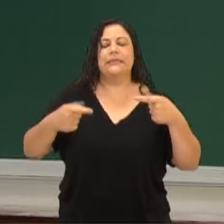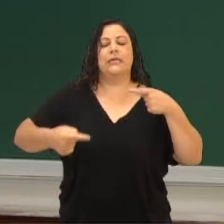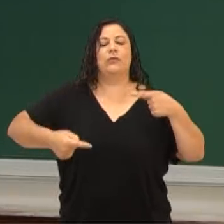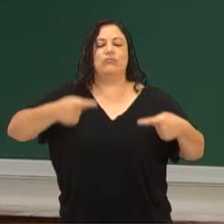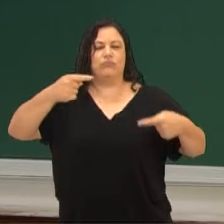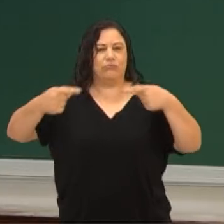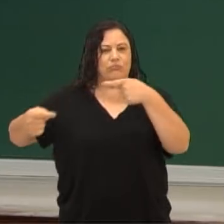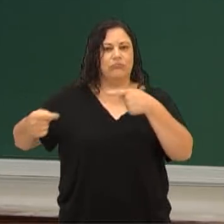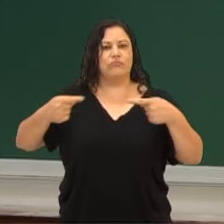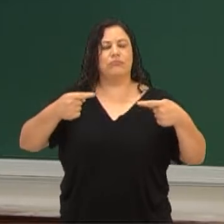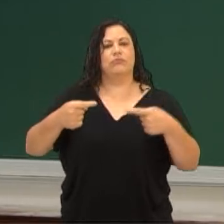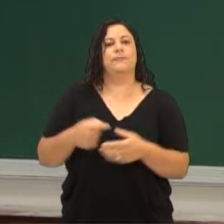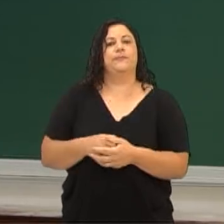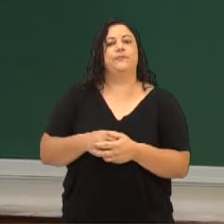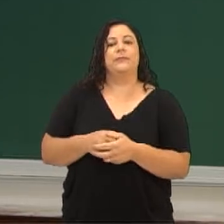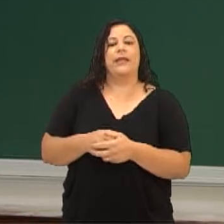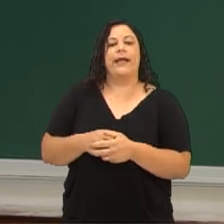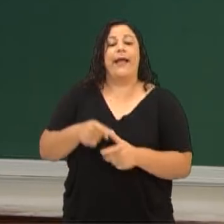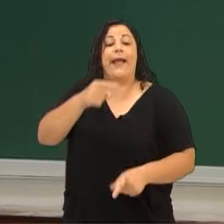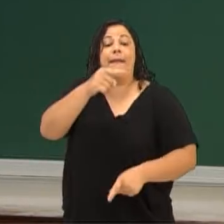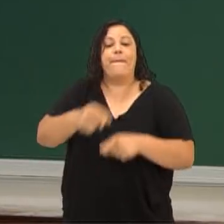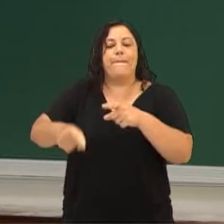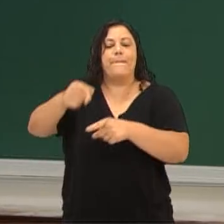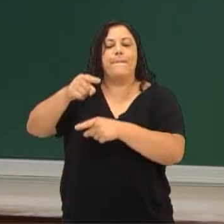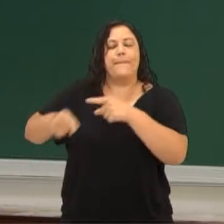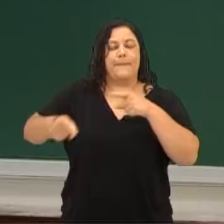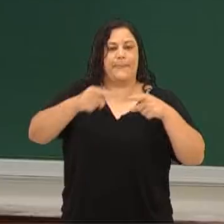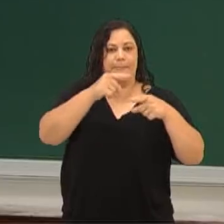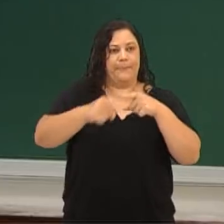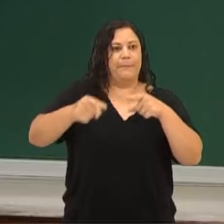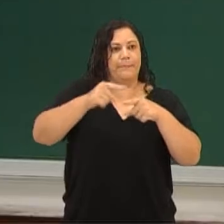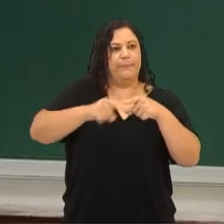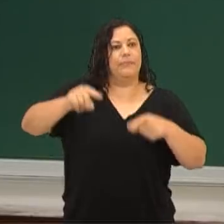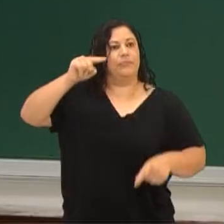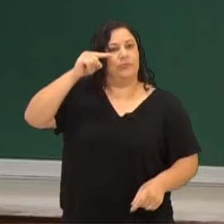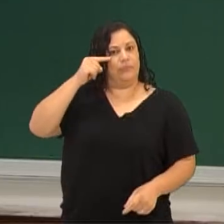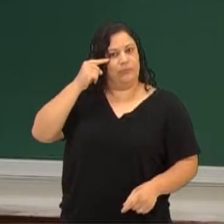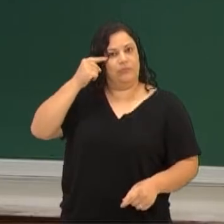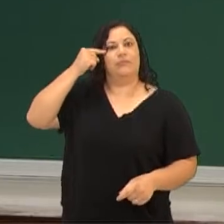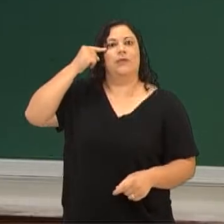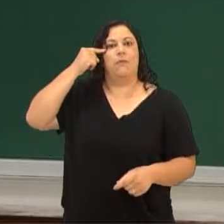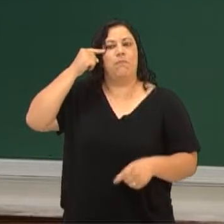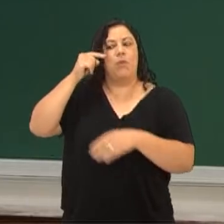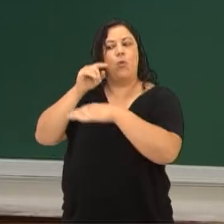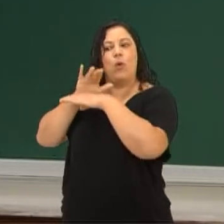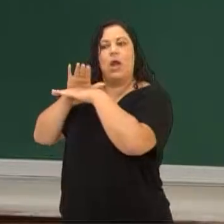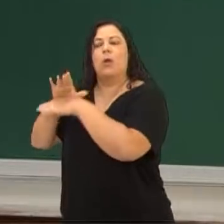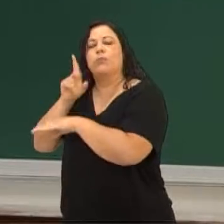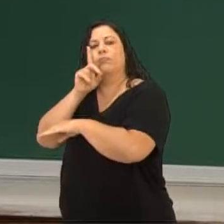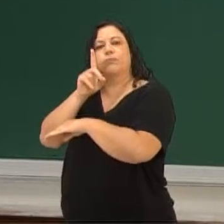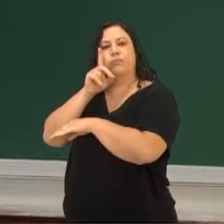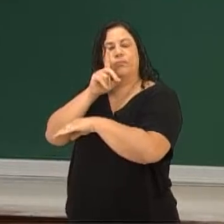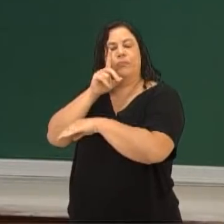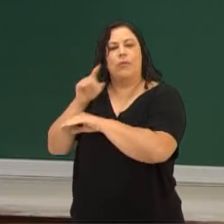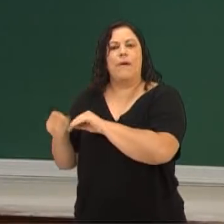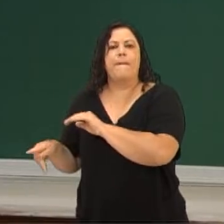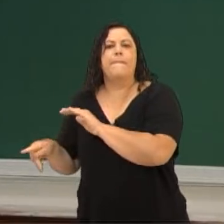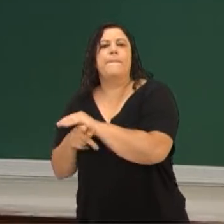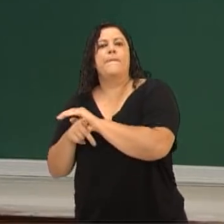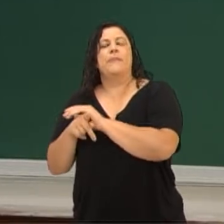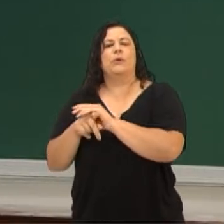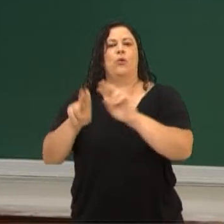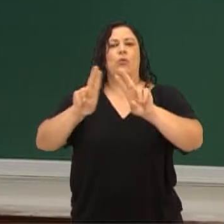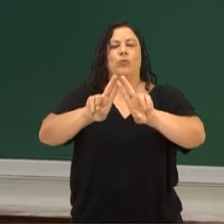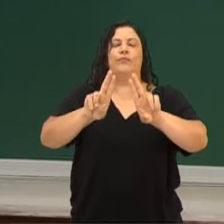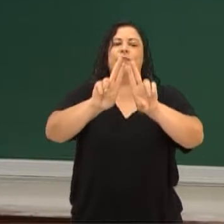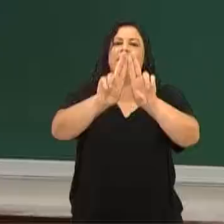Japão consiga votos dos países africanos para ser um membro permanente na ONU, né? A inimizade